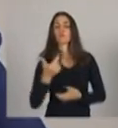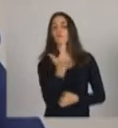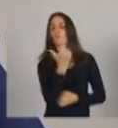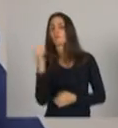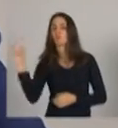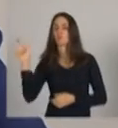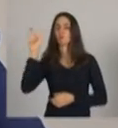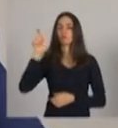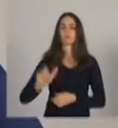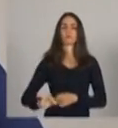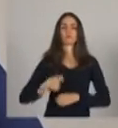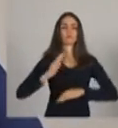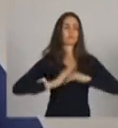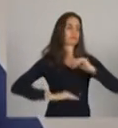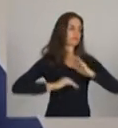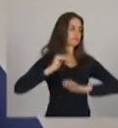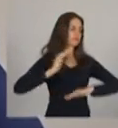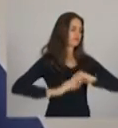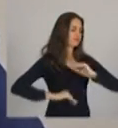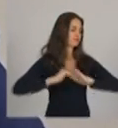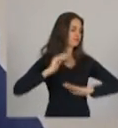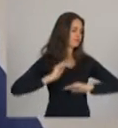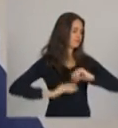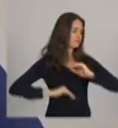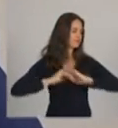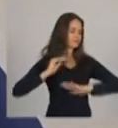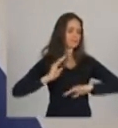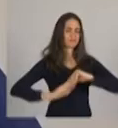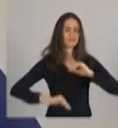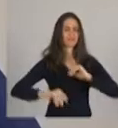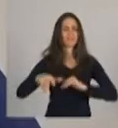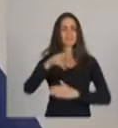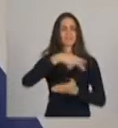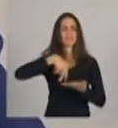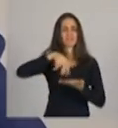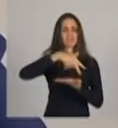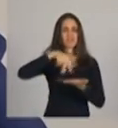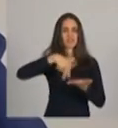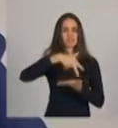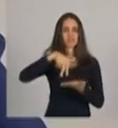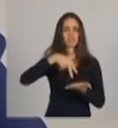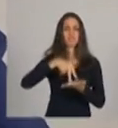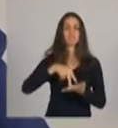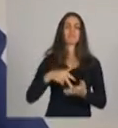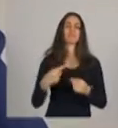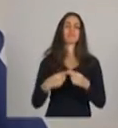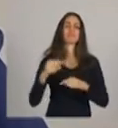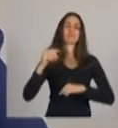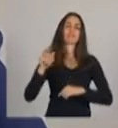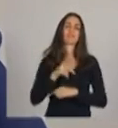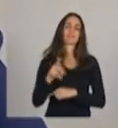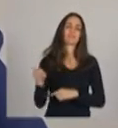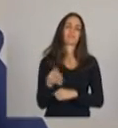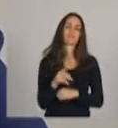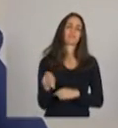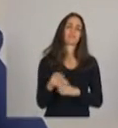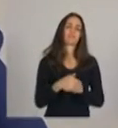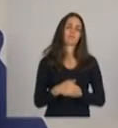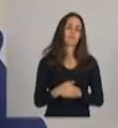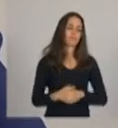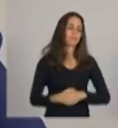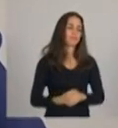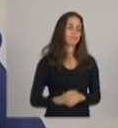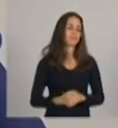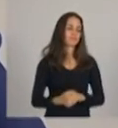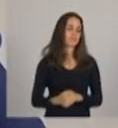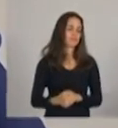grande mestra do bailado aqui no nosso estado, que é a professora Leni Borges,